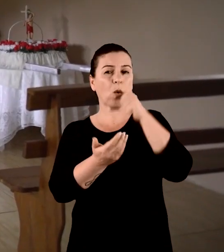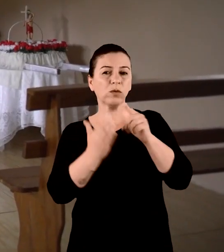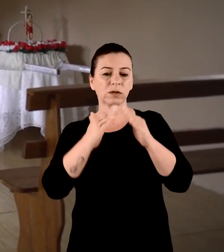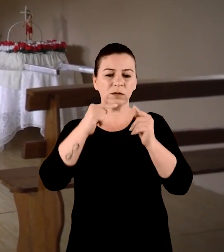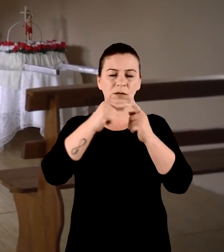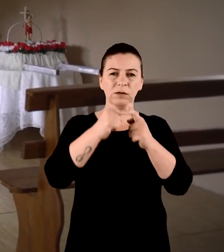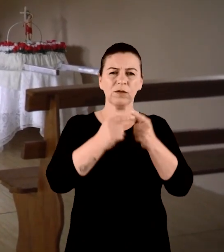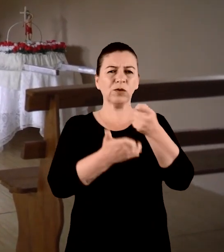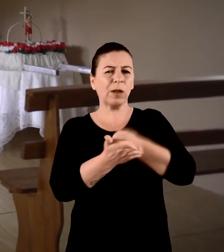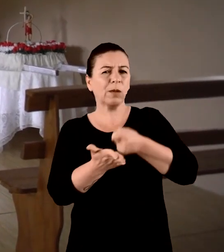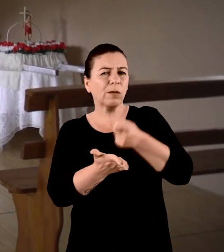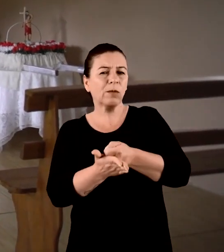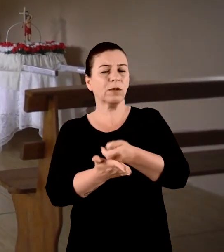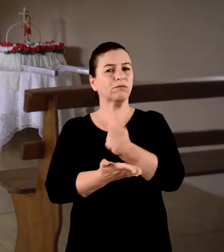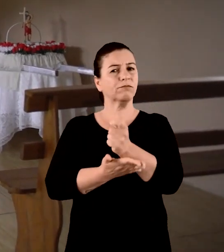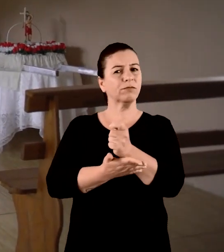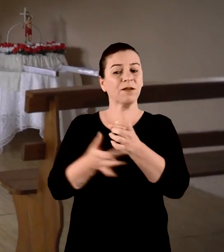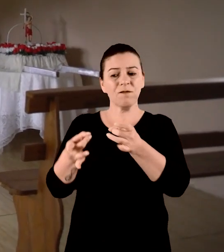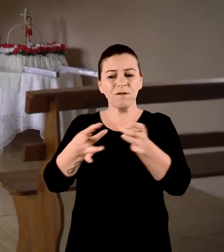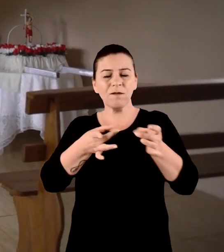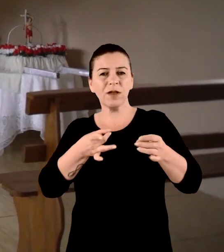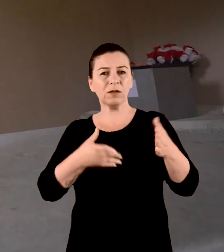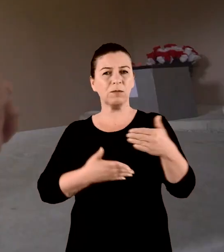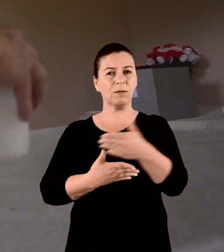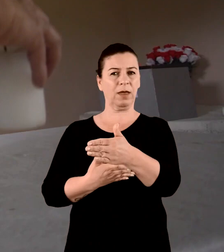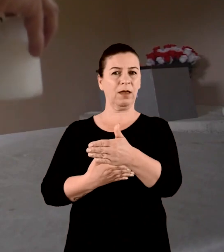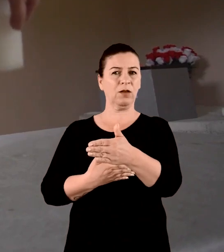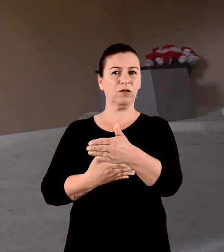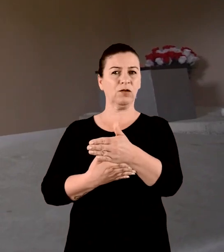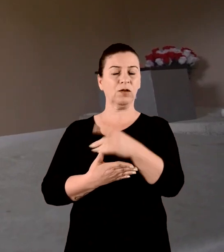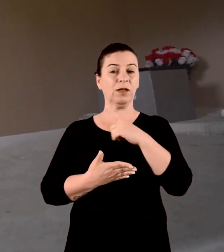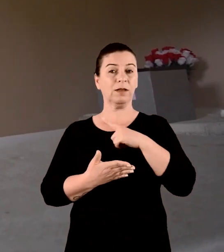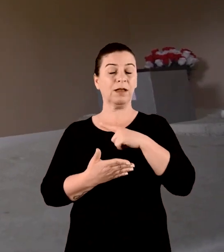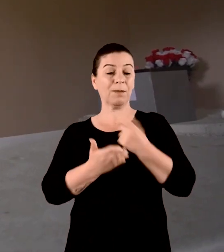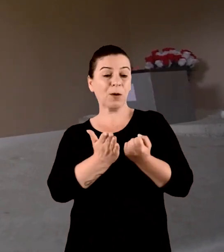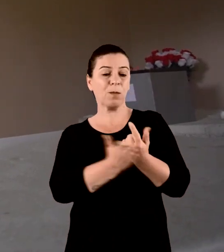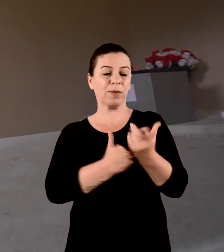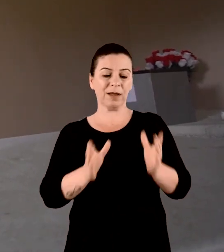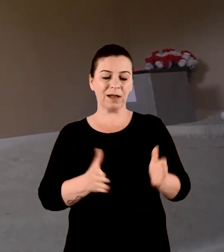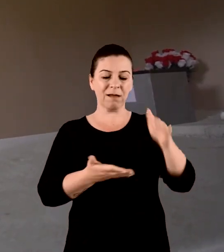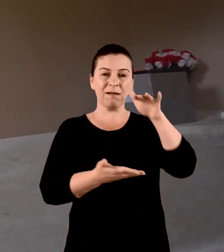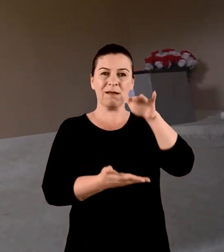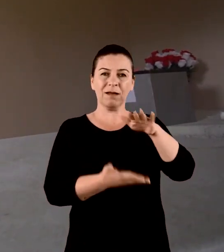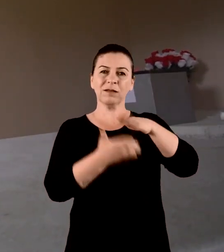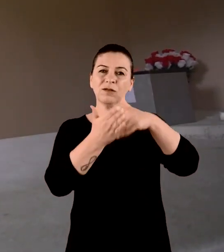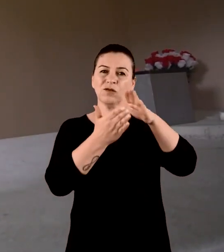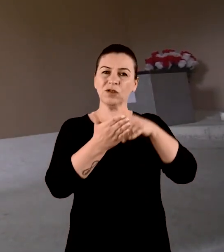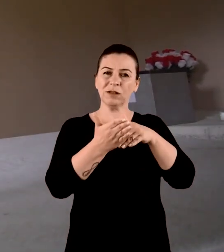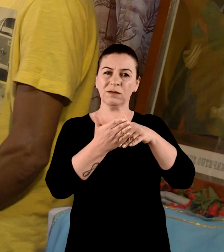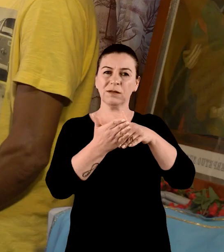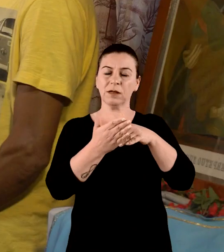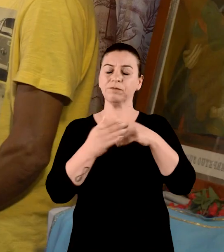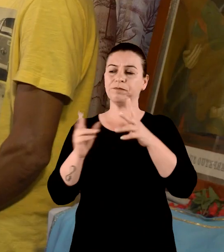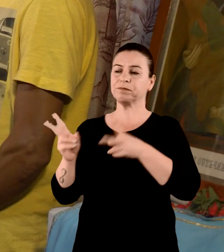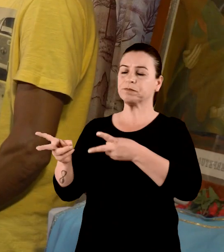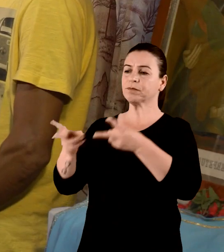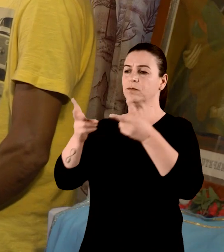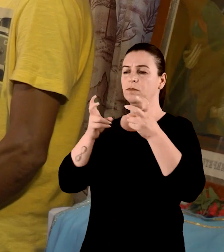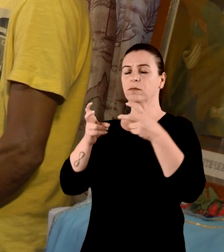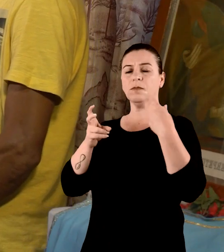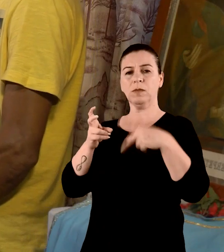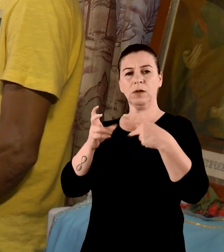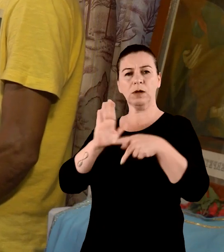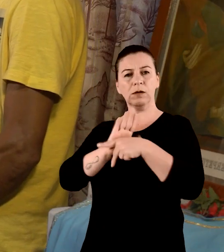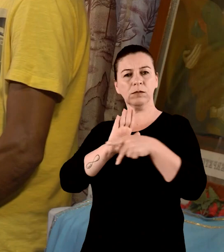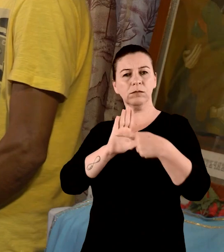capelinha. E vejo a luta daqueles pescadores que vendem o peixe e tiram um X lá para comprar uma lata de tinta para pintar uma parede da igreja. Eu